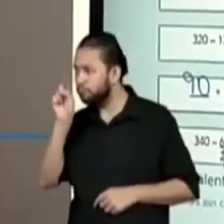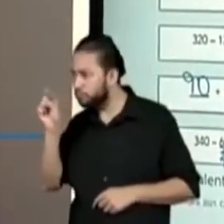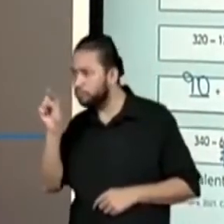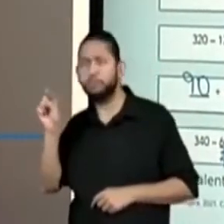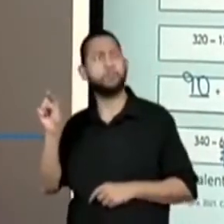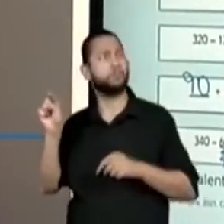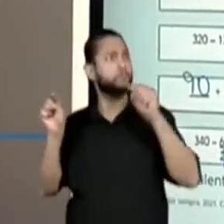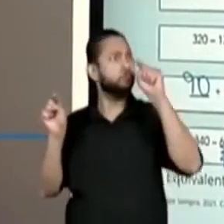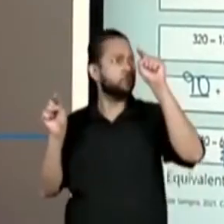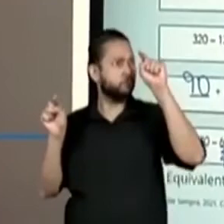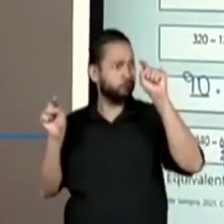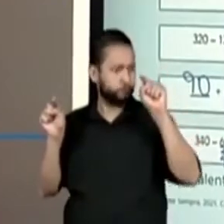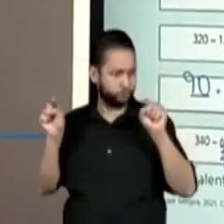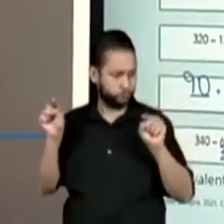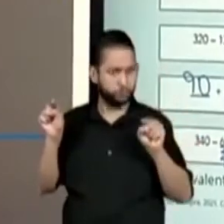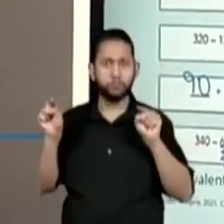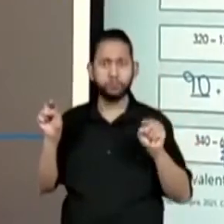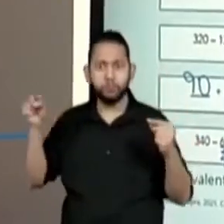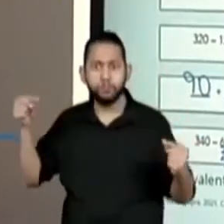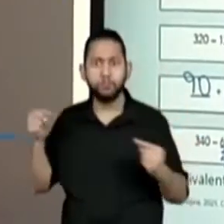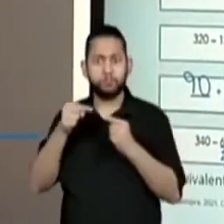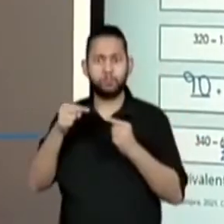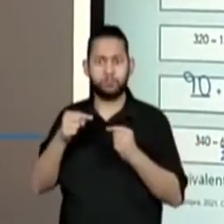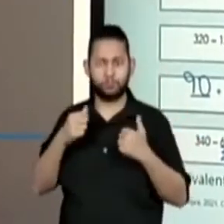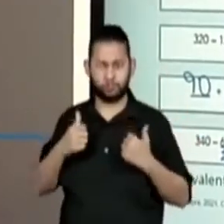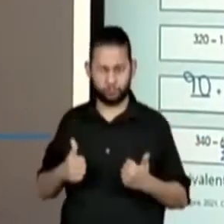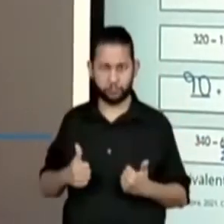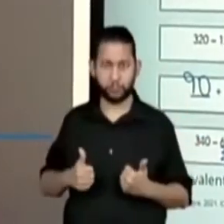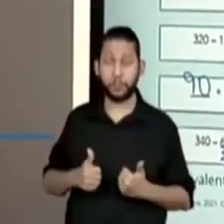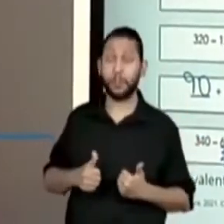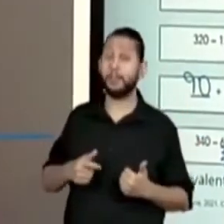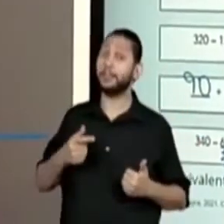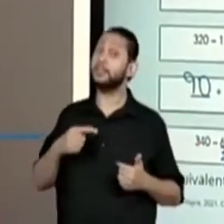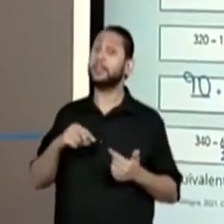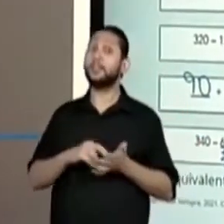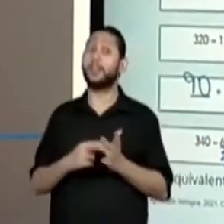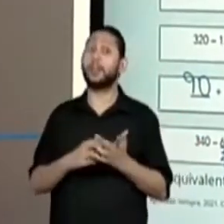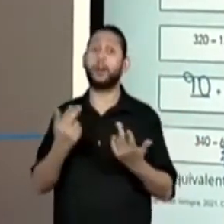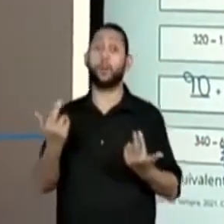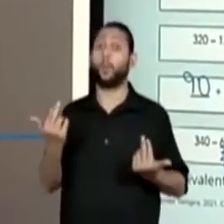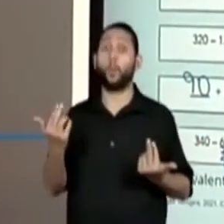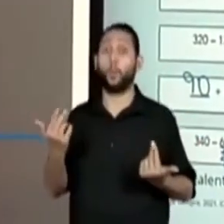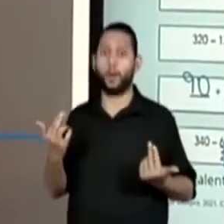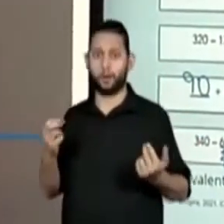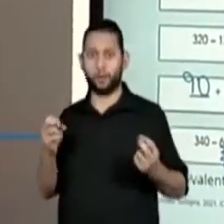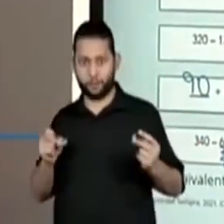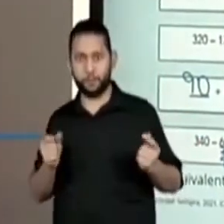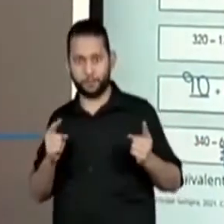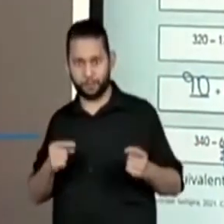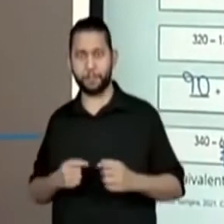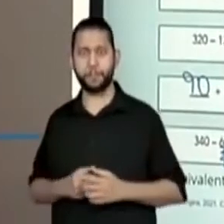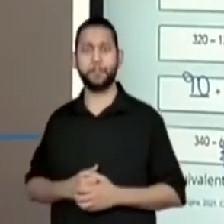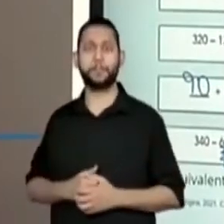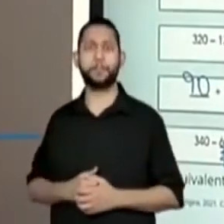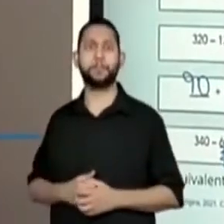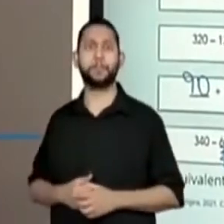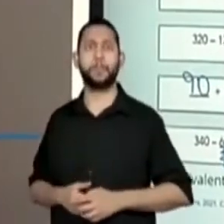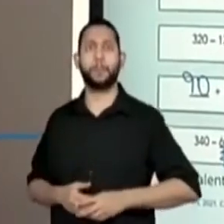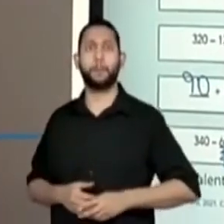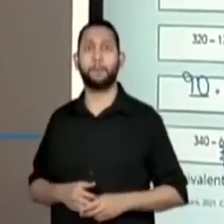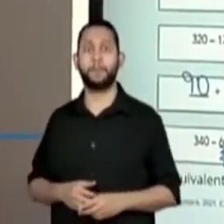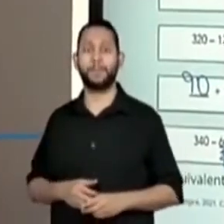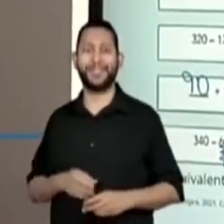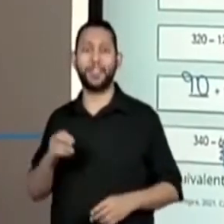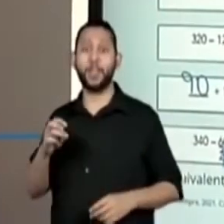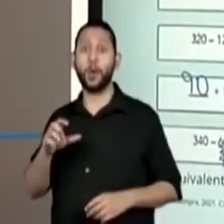para ver quais valores têm o mesmo resultado equivalentes o mesmo valor vamos lá turma para